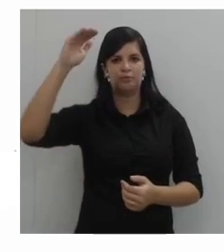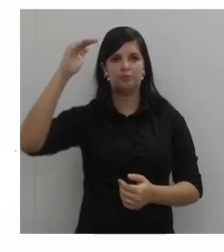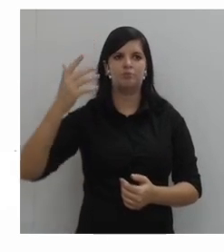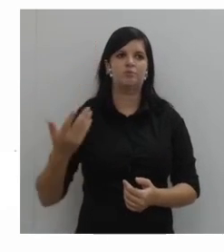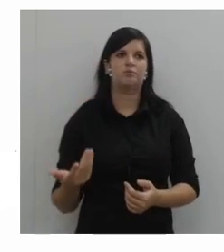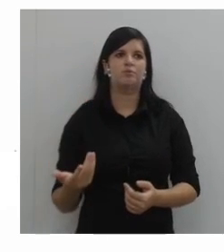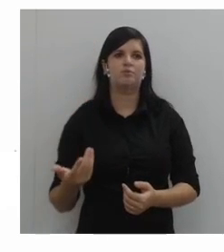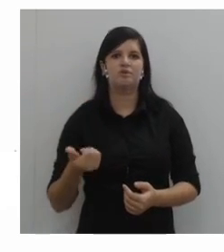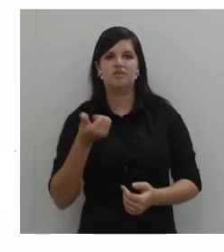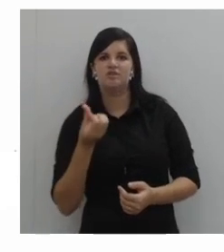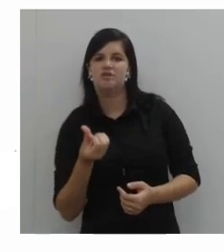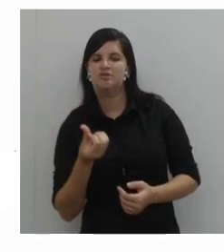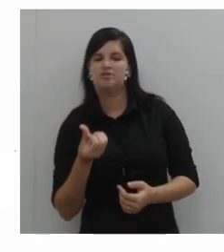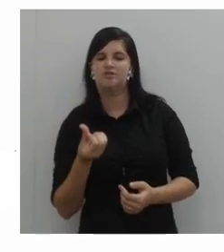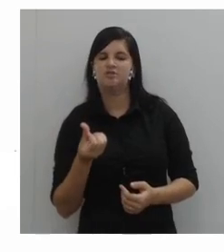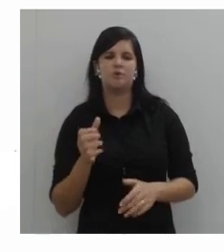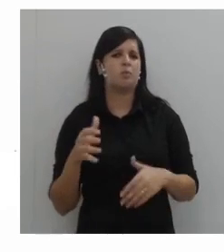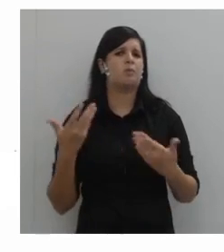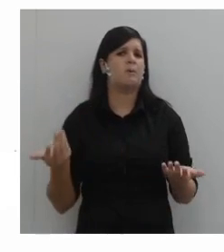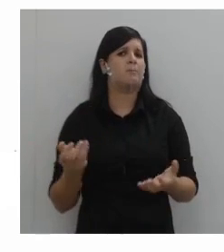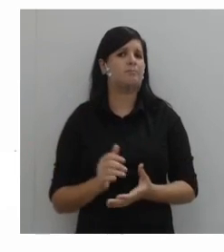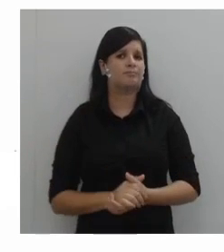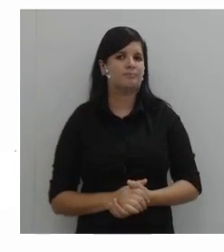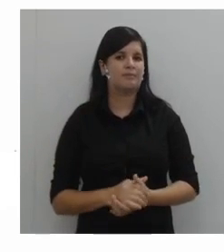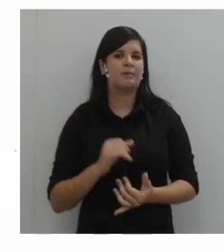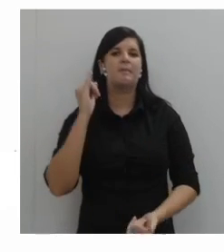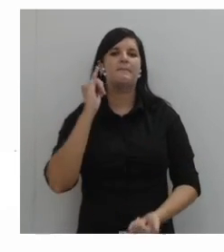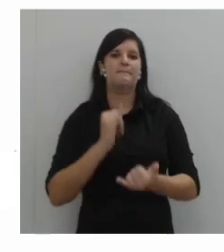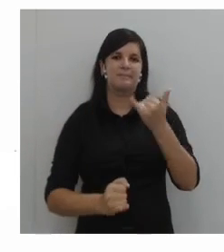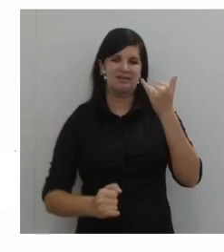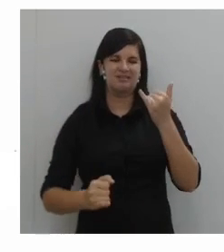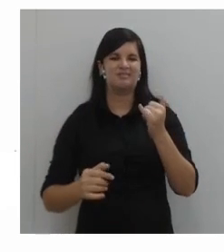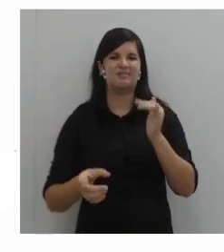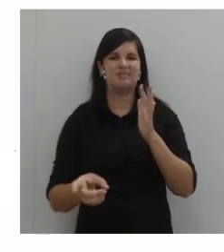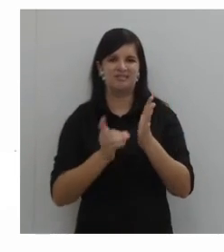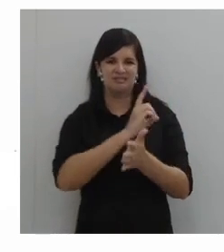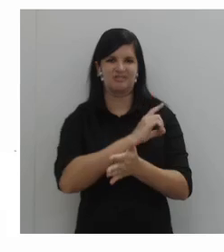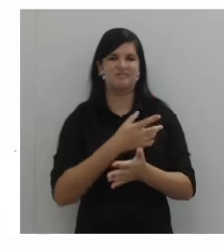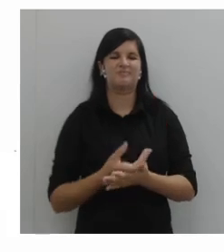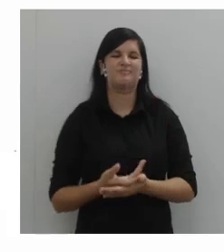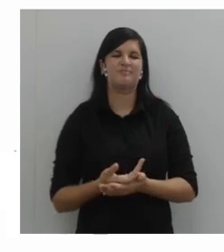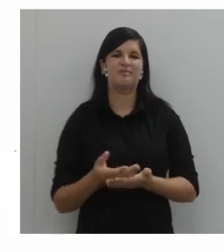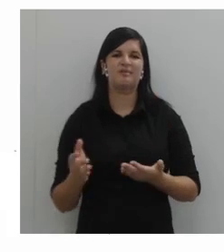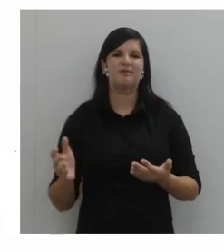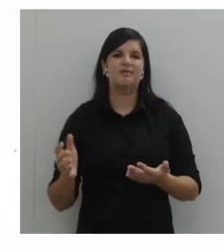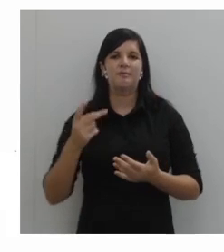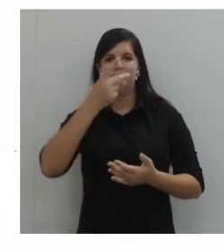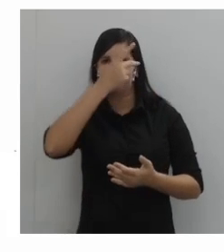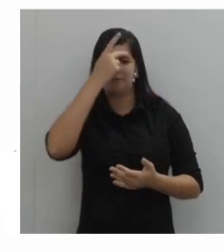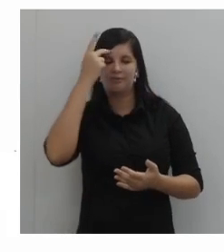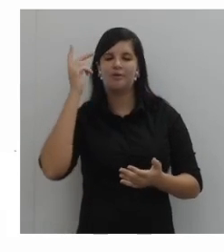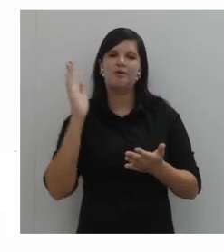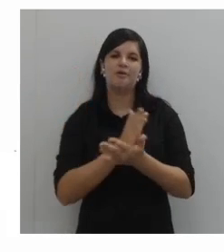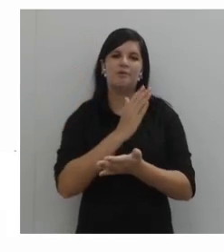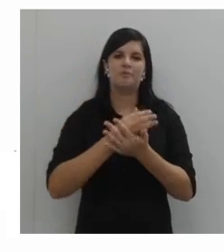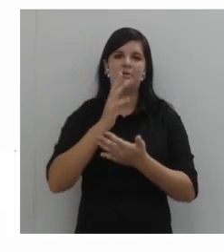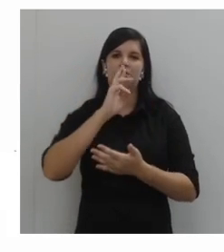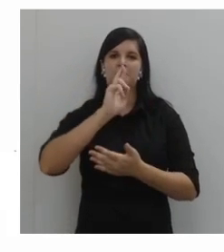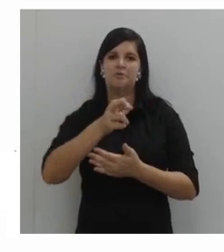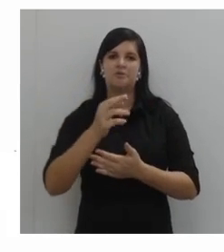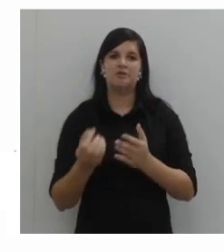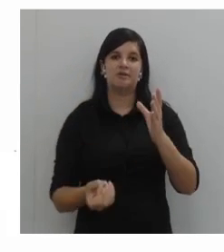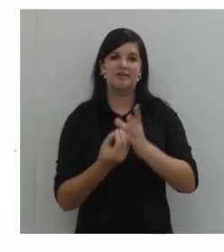20 ou 16? Veja que é uma questão muito parecida com a anterior. E tem pessoas que vão responder isso aqui montando